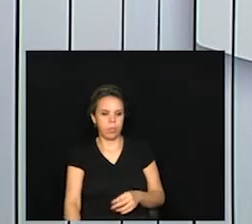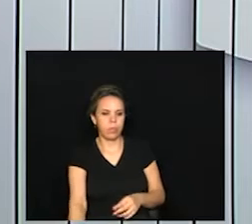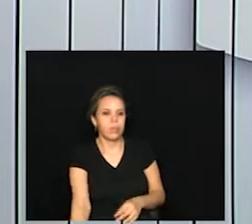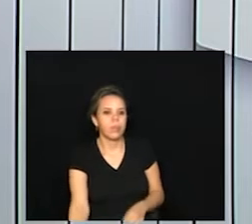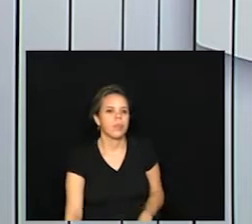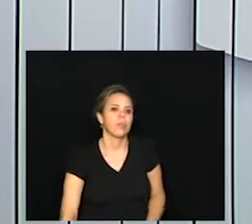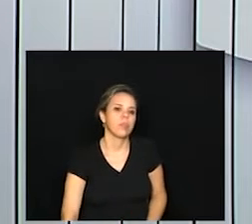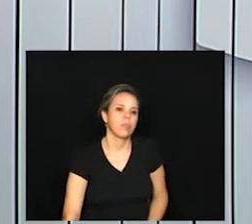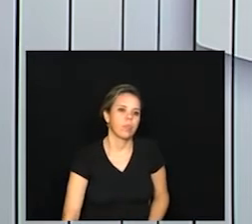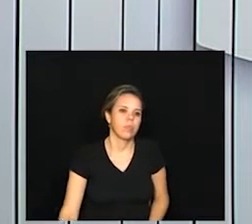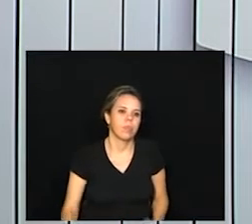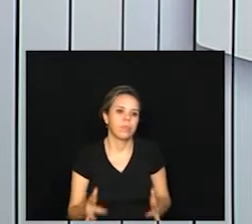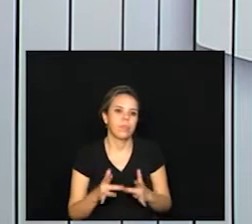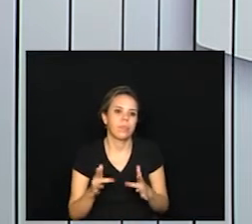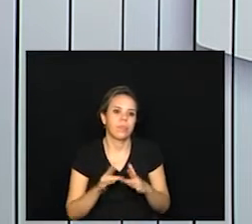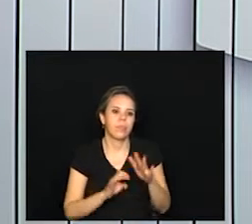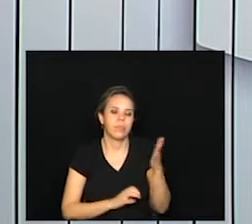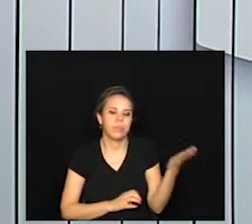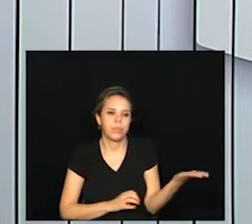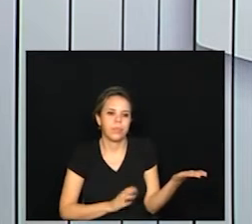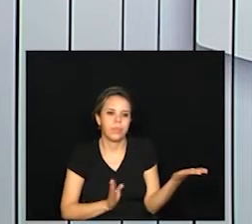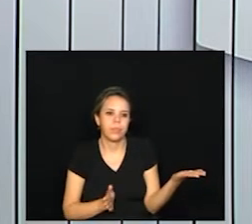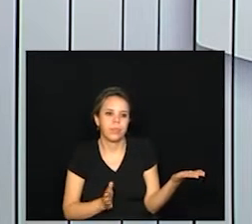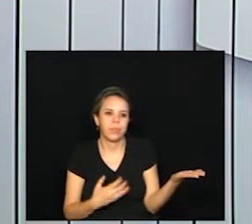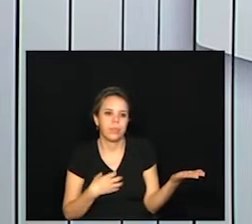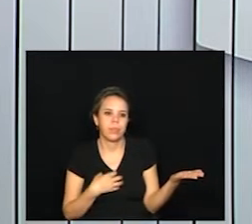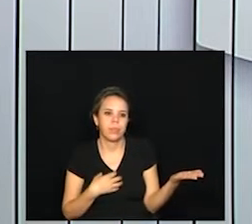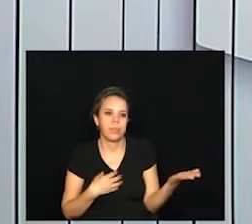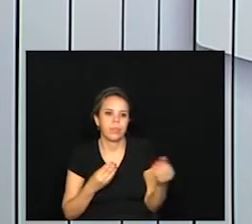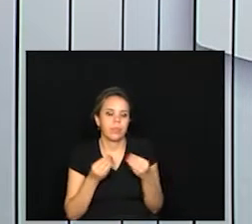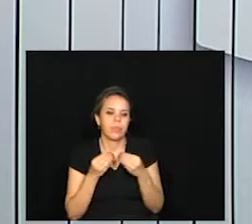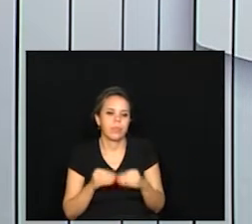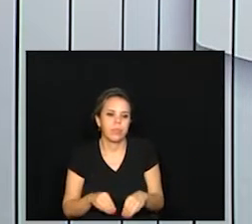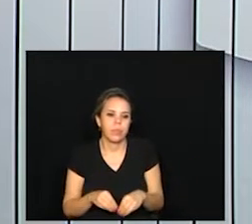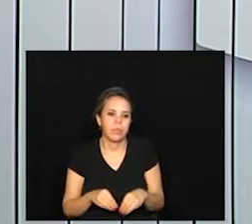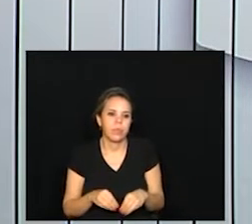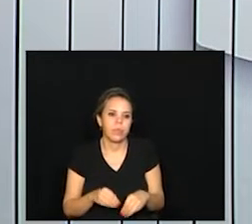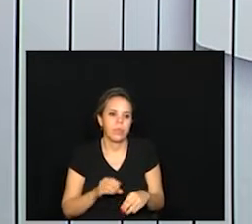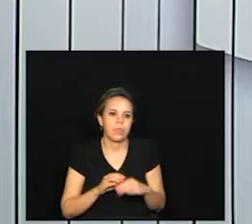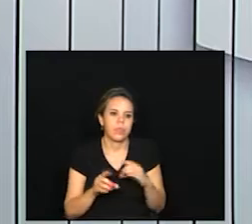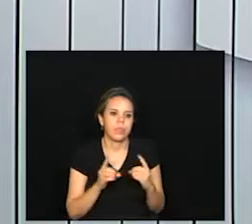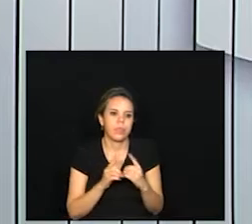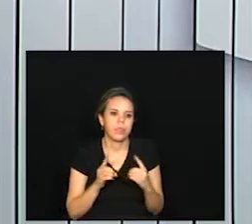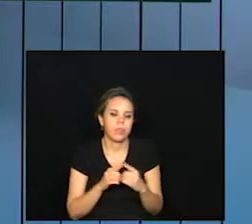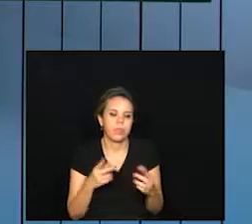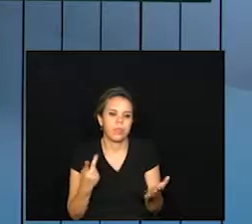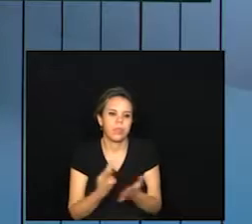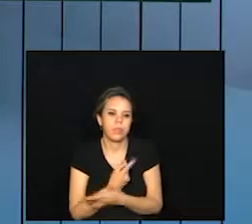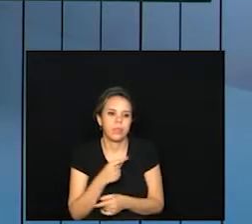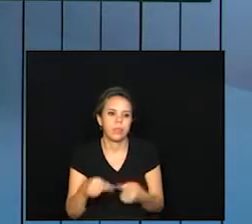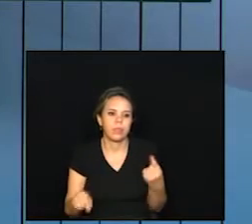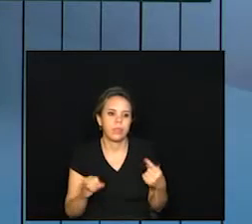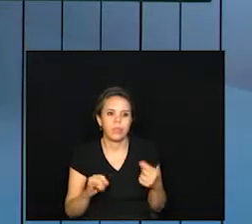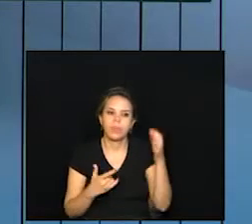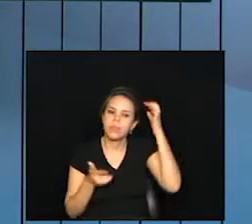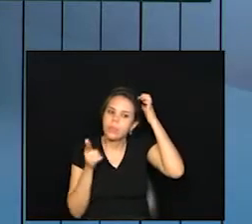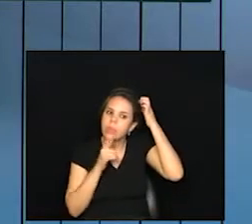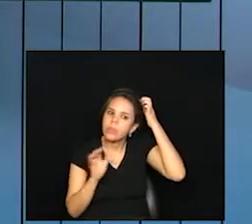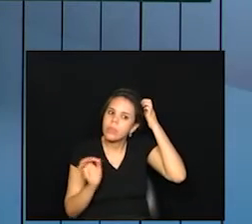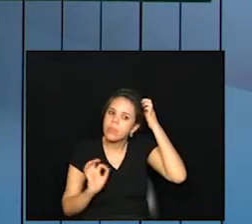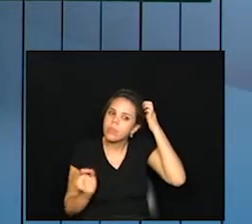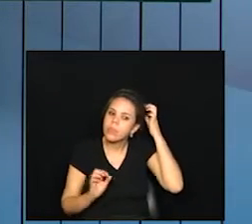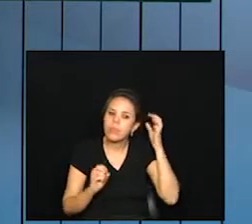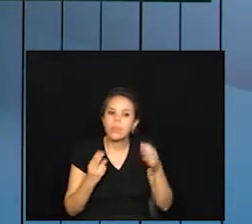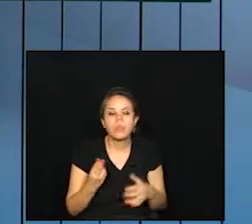tentar entrar em contato com esta empresa, já que ele se sentiu lesado por estes canais de atendimento. Caso ele não consiga